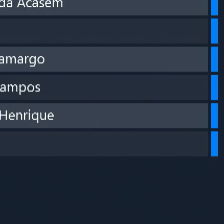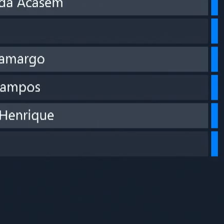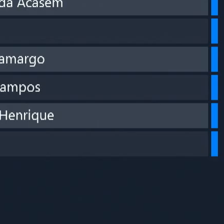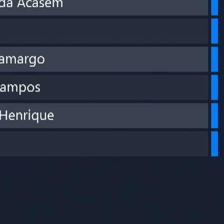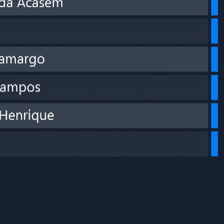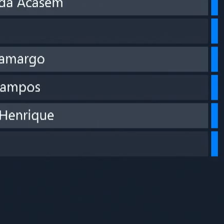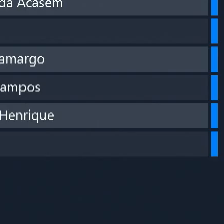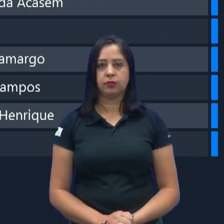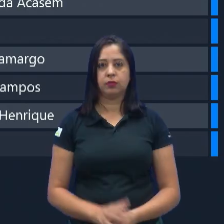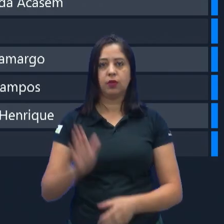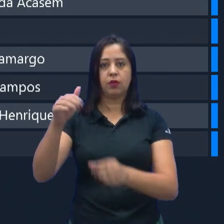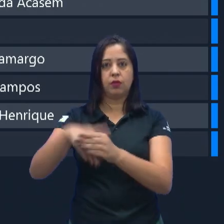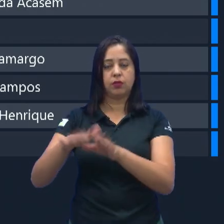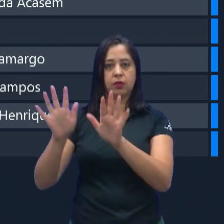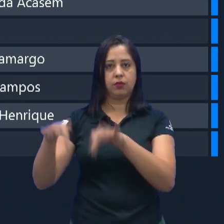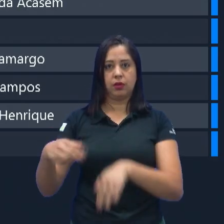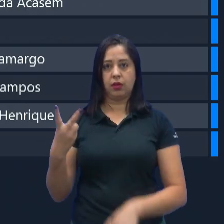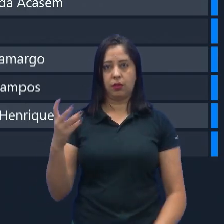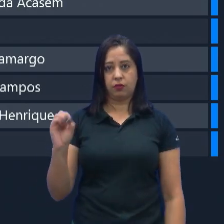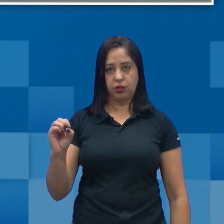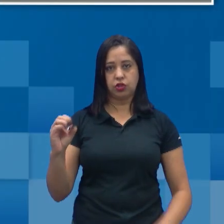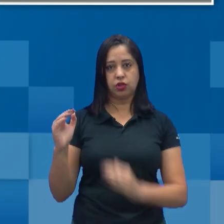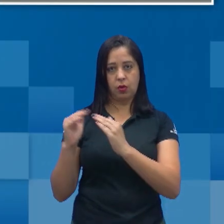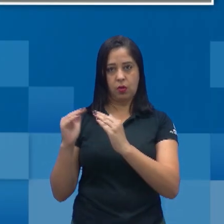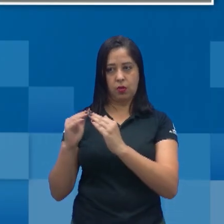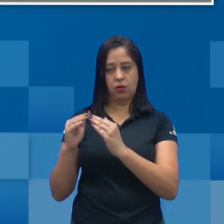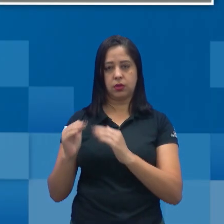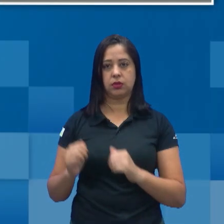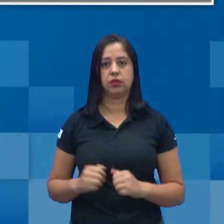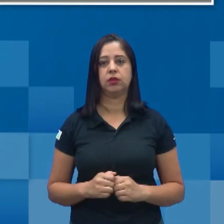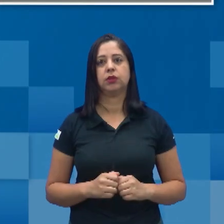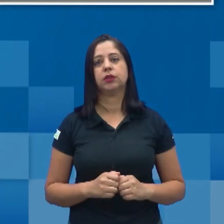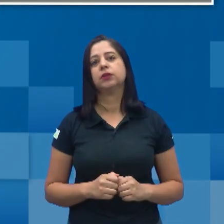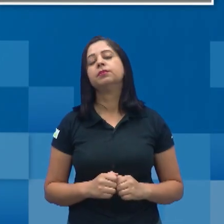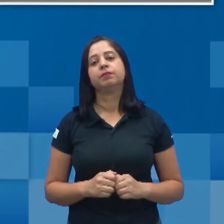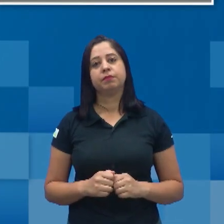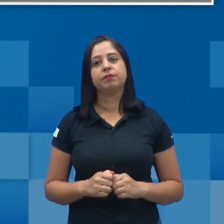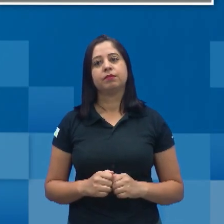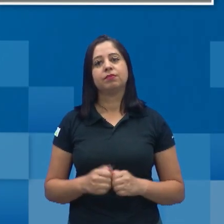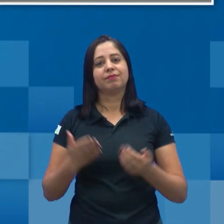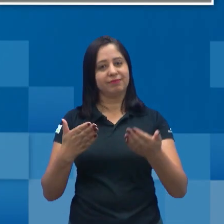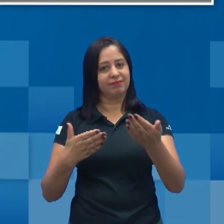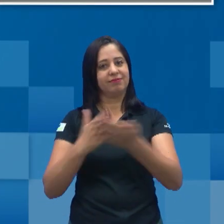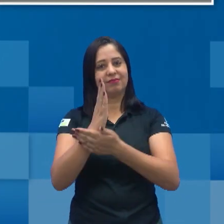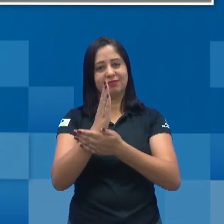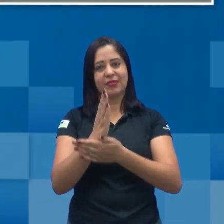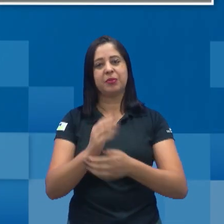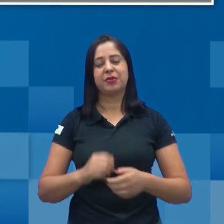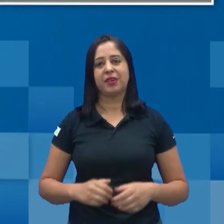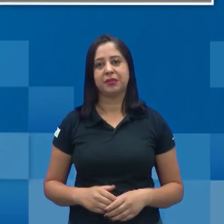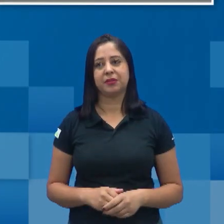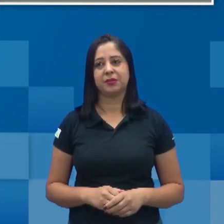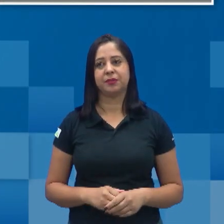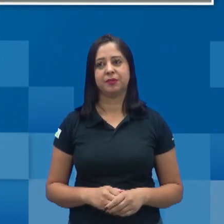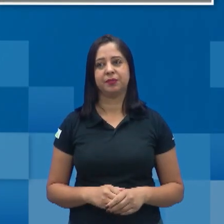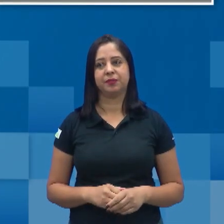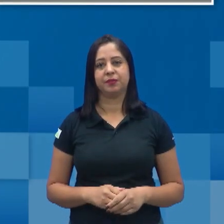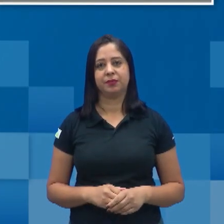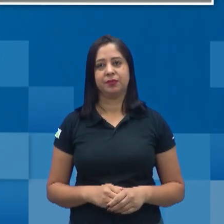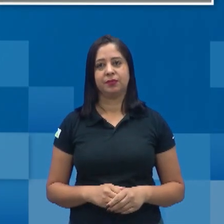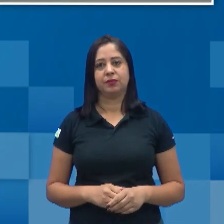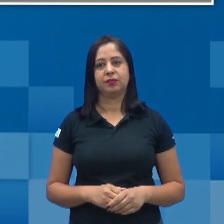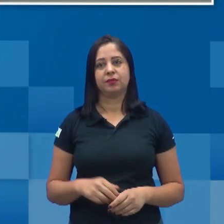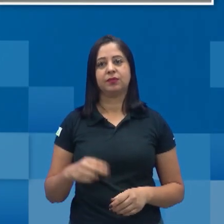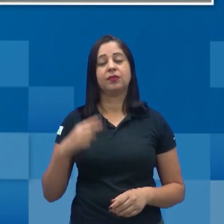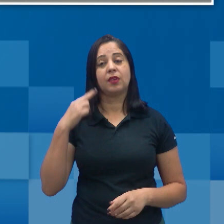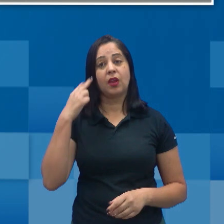Encerrada a votação. 20 votos favoráveis. Com 20 votos favoráveis, está aprovado por unanimidade. Vereadora, aquela hora a